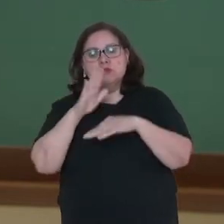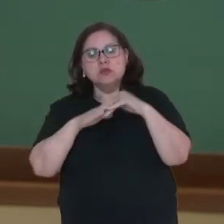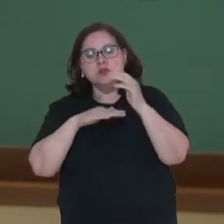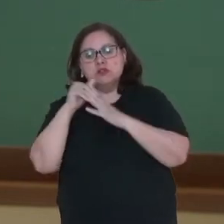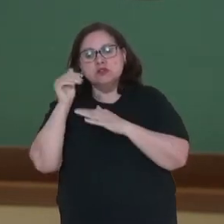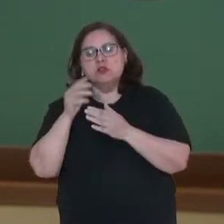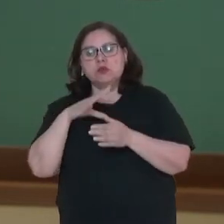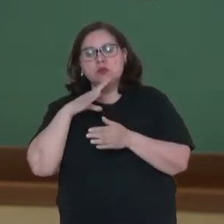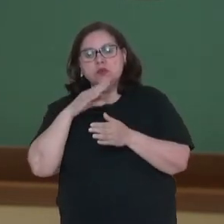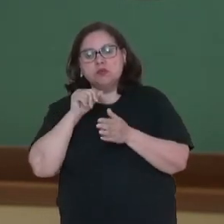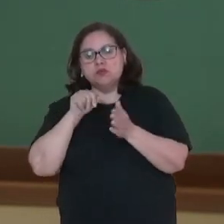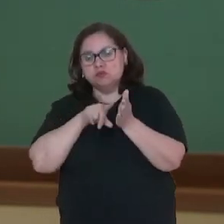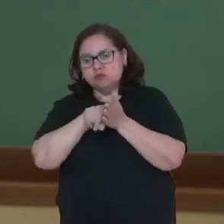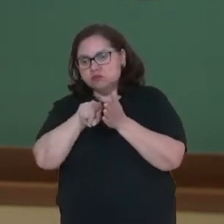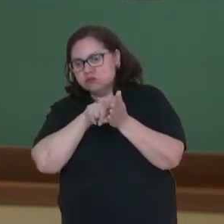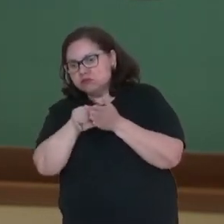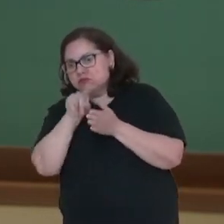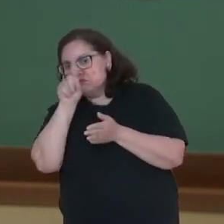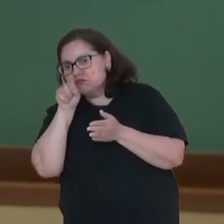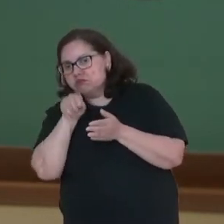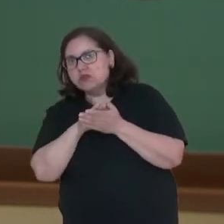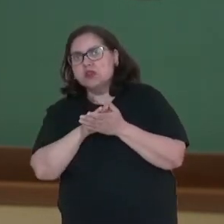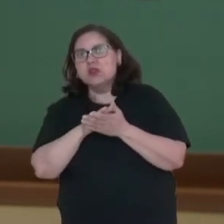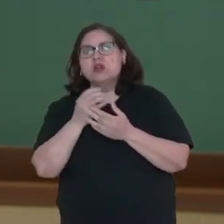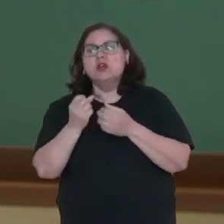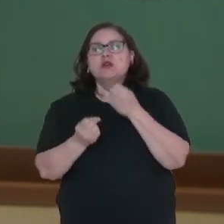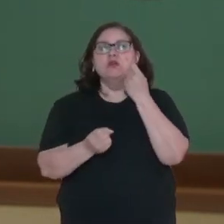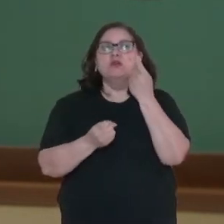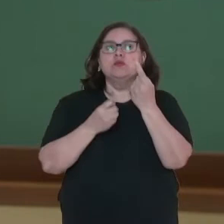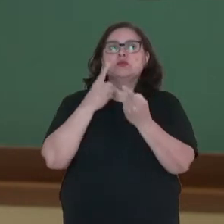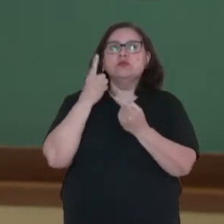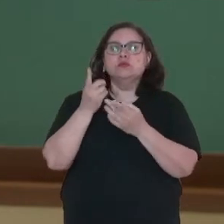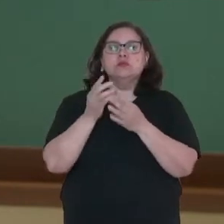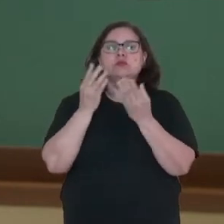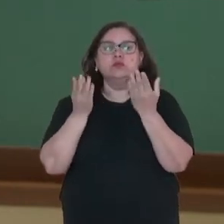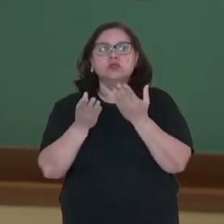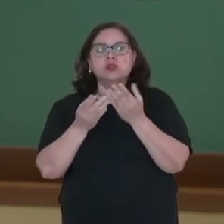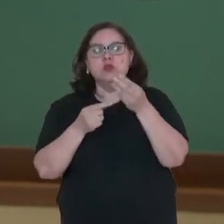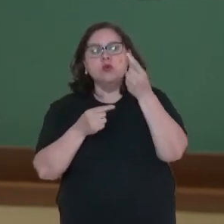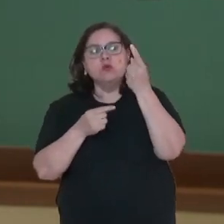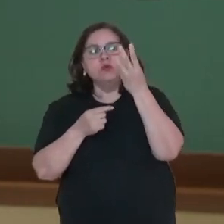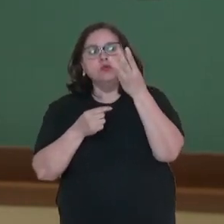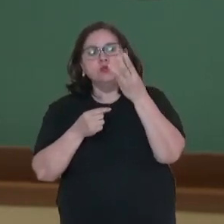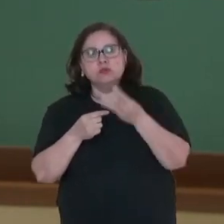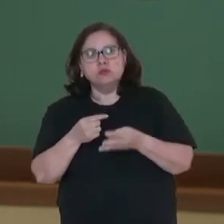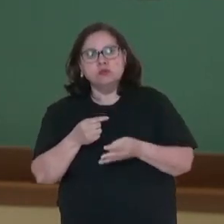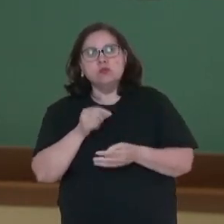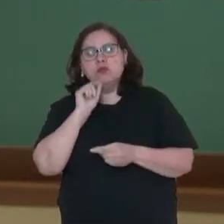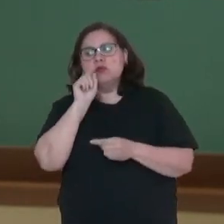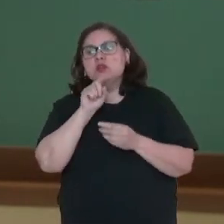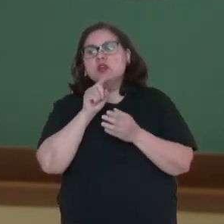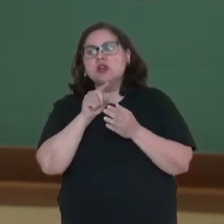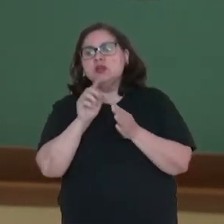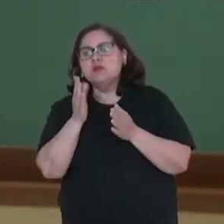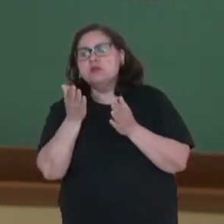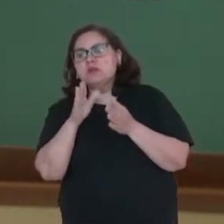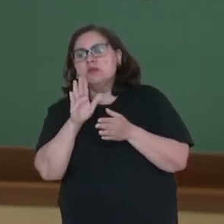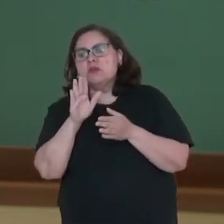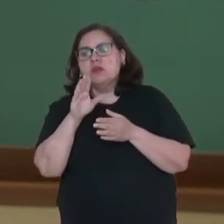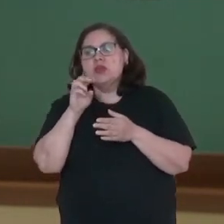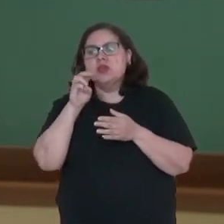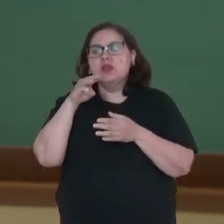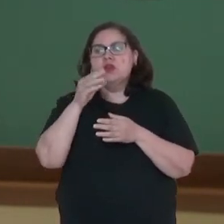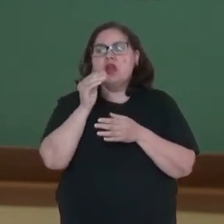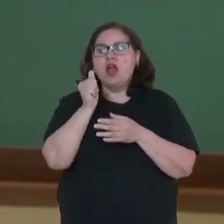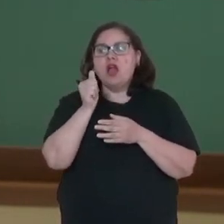o conhecimento por meio de questionamentos. E alguns questionamentos pertinentes são esses aqui, ó. O que é meio aquoso? Você